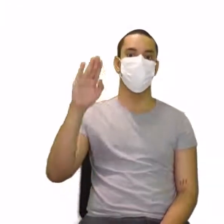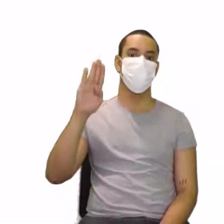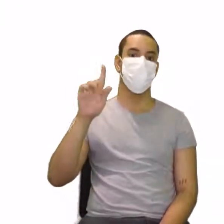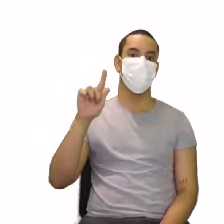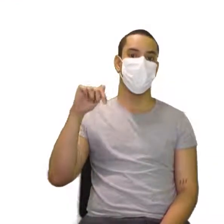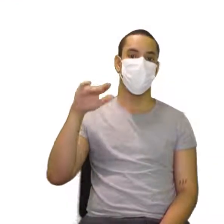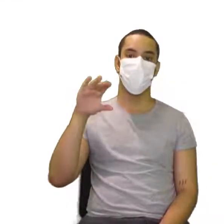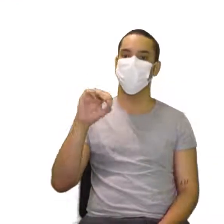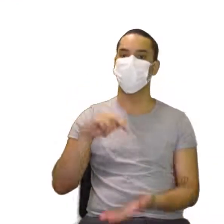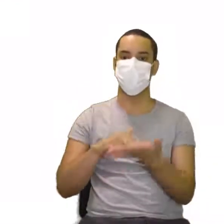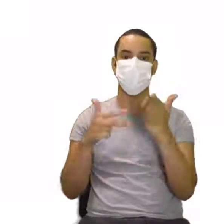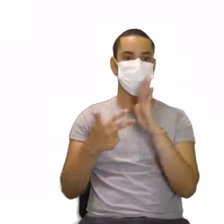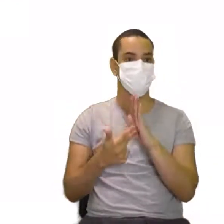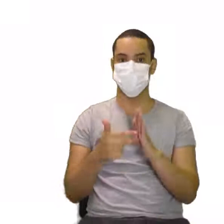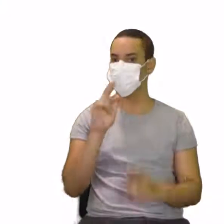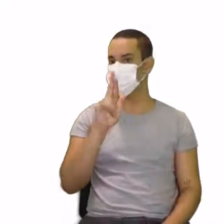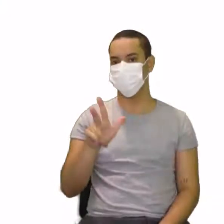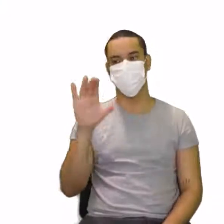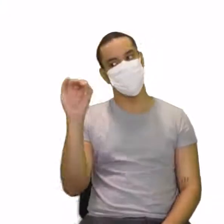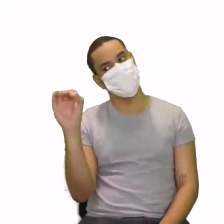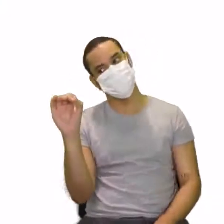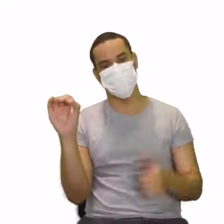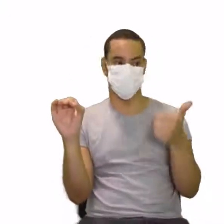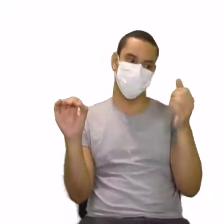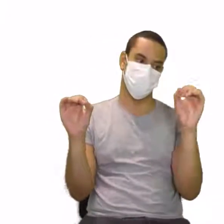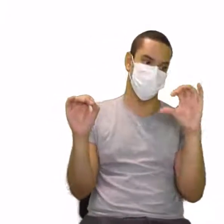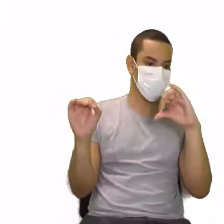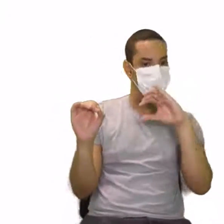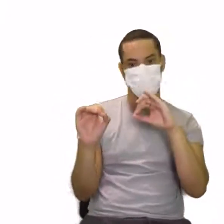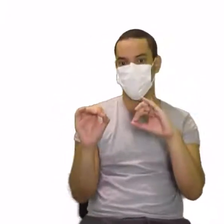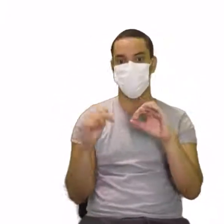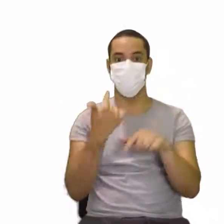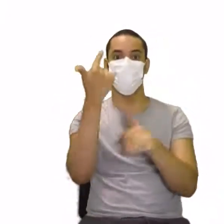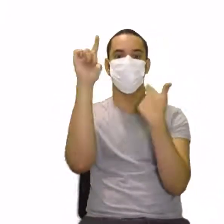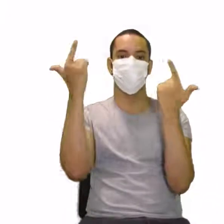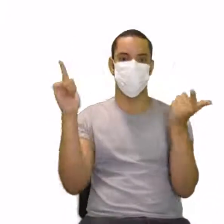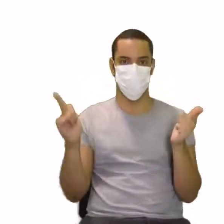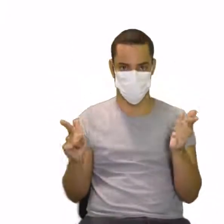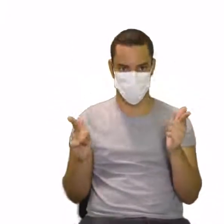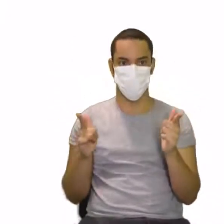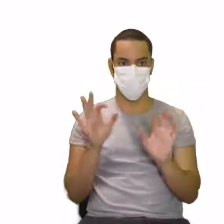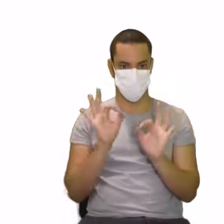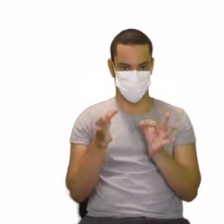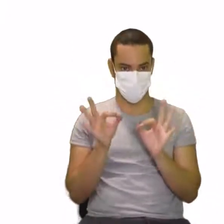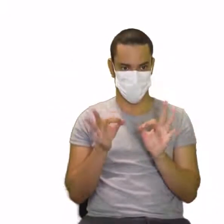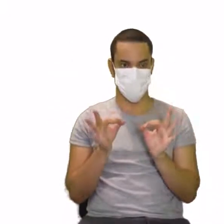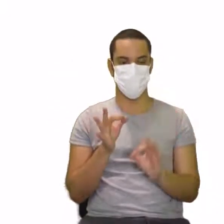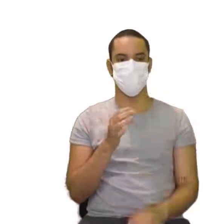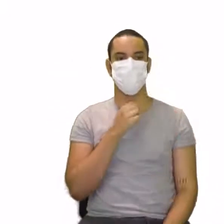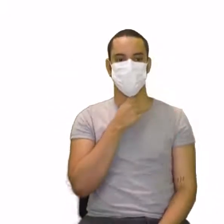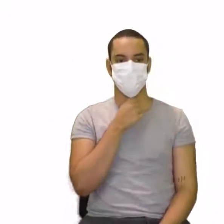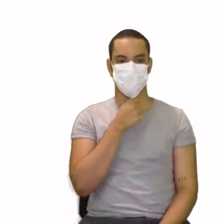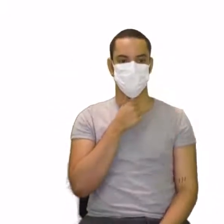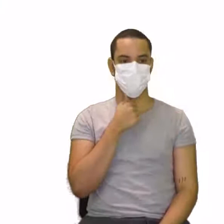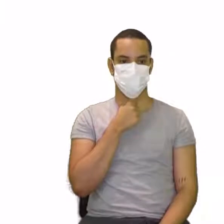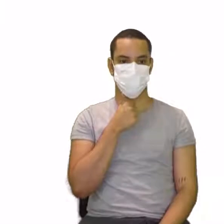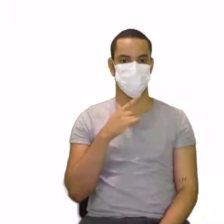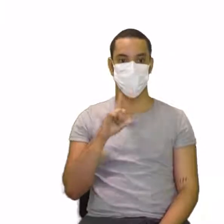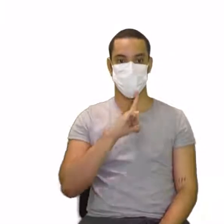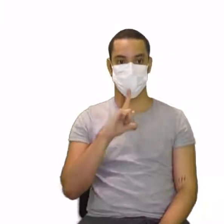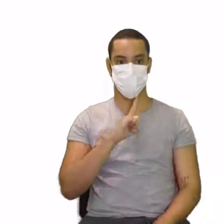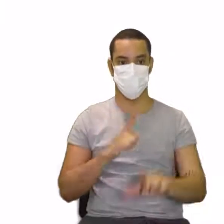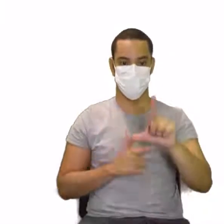Oblíquo, pessoal, é quando não forma nem zero, nem 180, nem 90. São os outros ângulos, ok? Então ali nós temos, olha